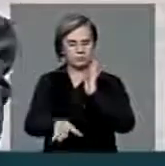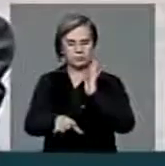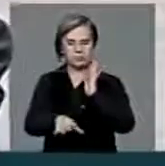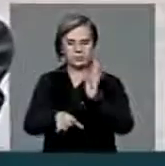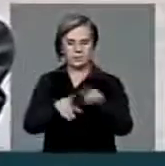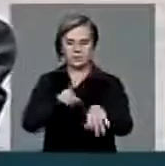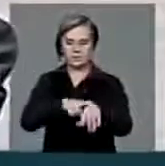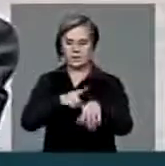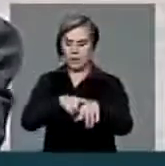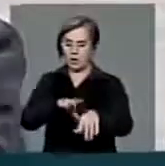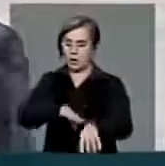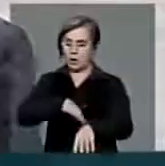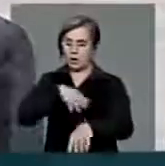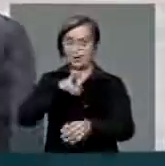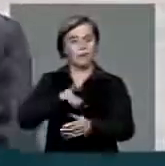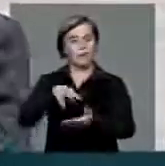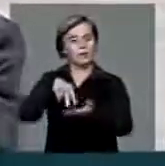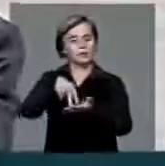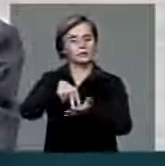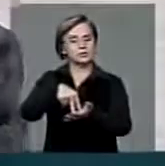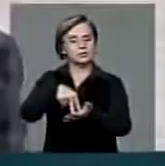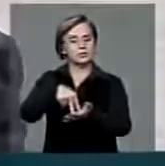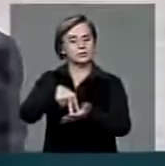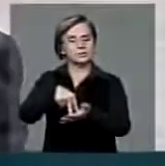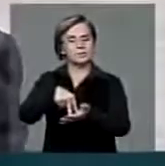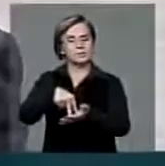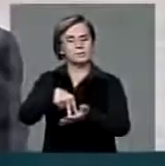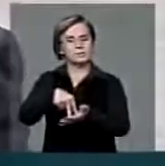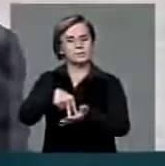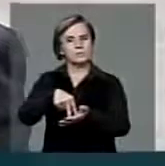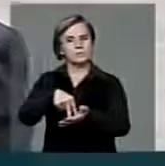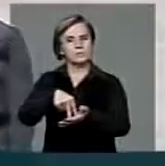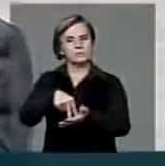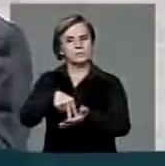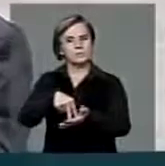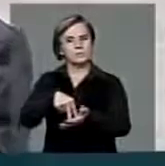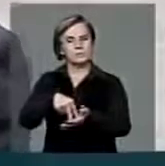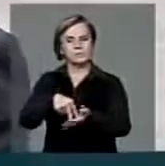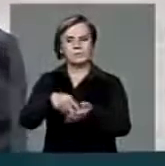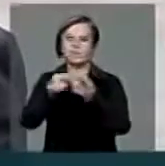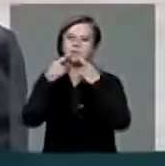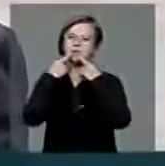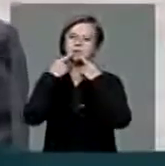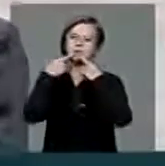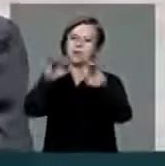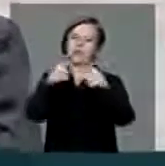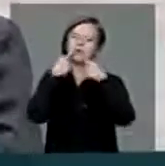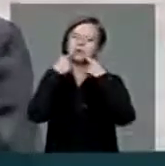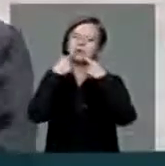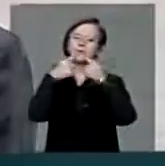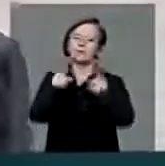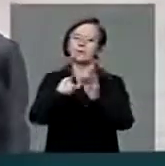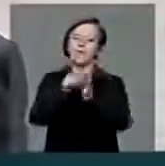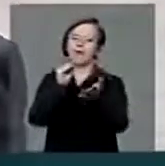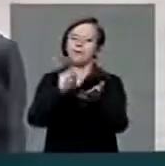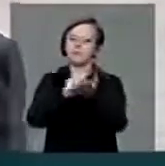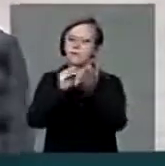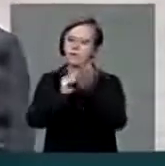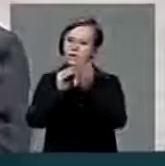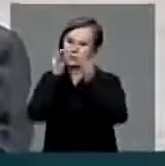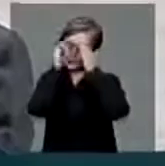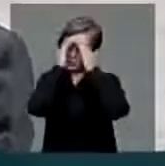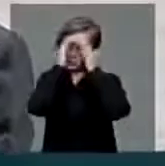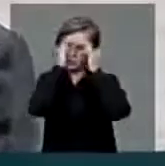ao vivo, onde o senhor está, onde você está, meu companheiro, denunciou o desrespeito